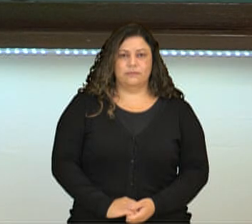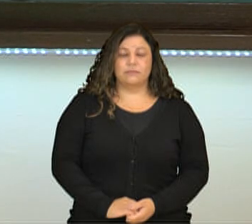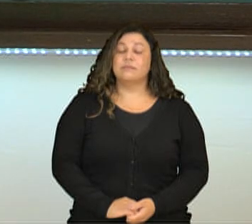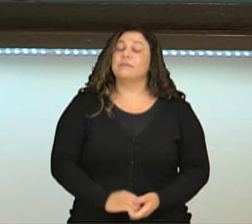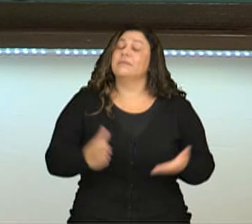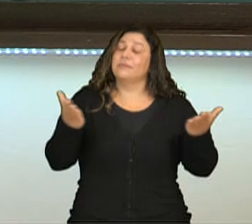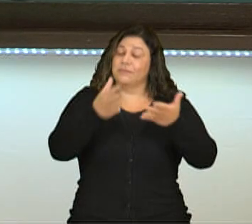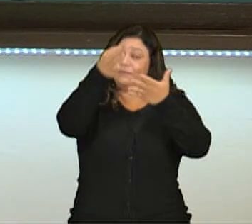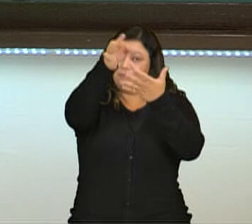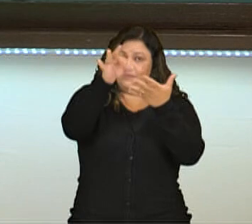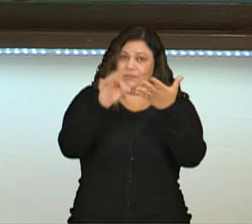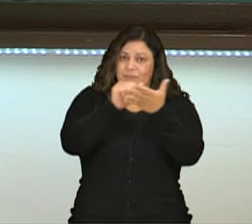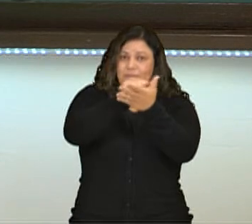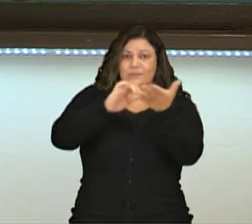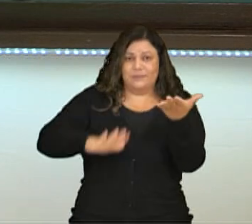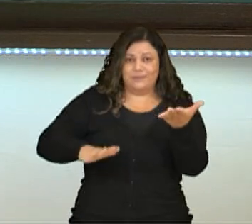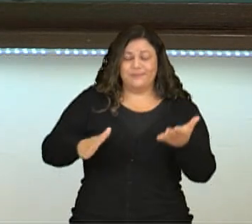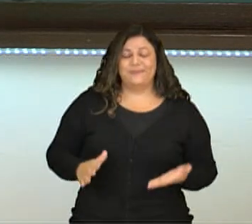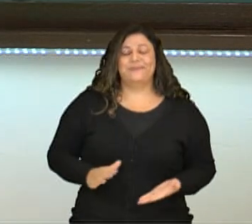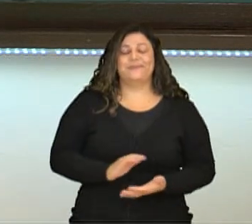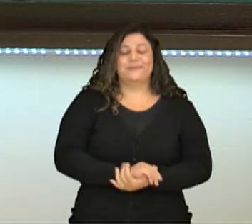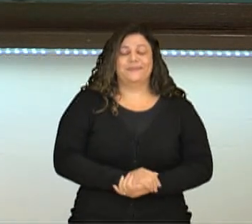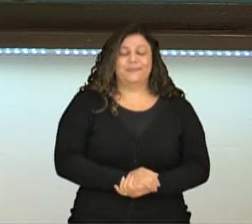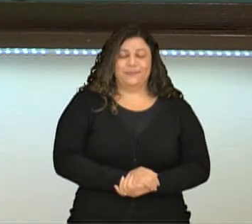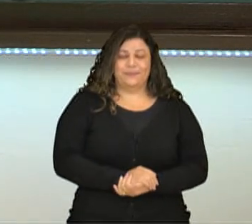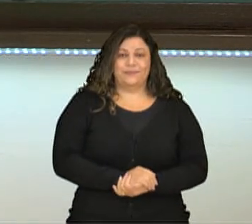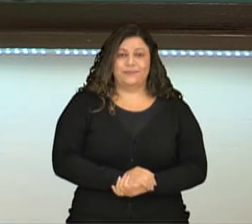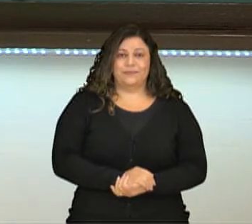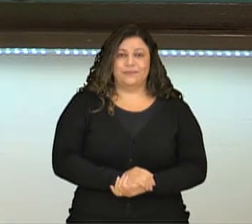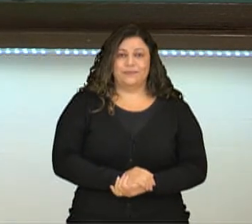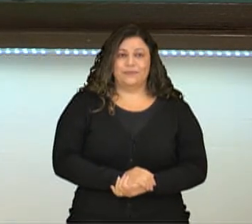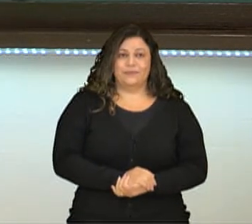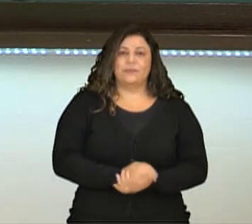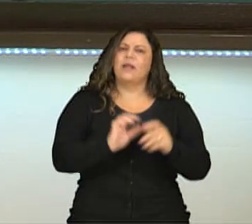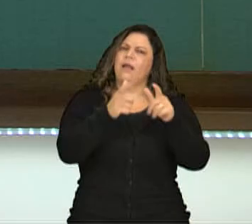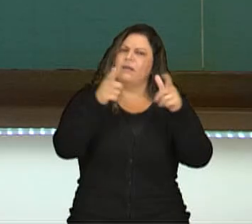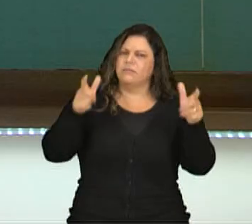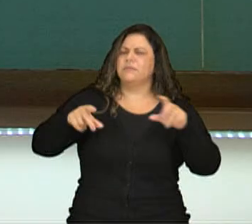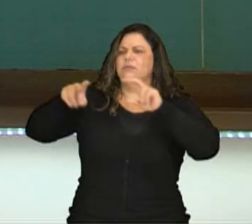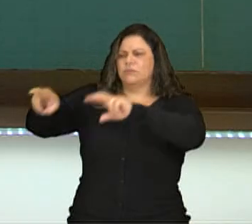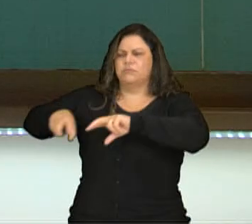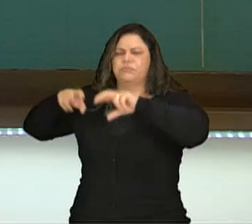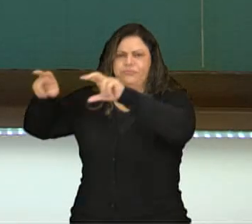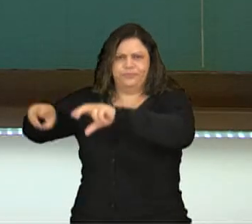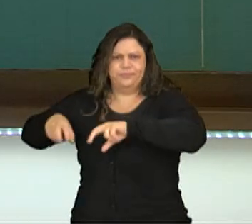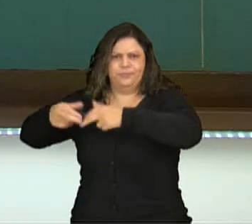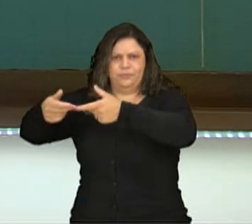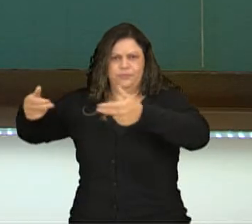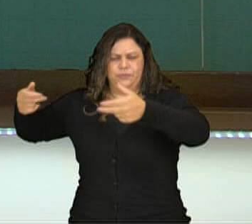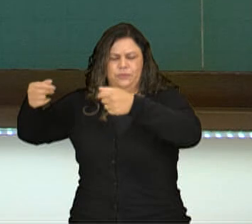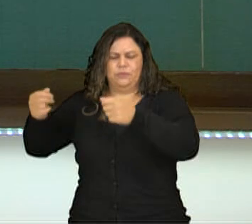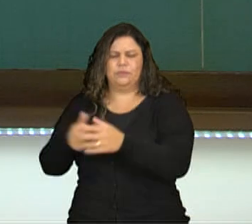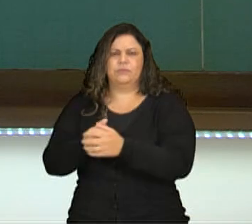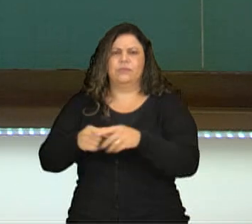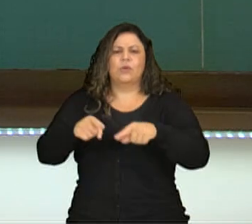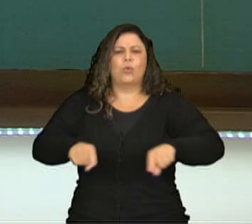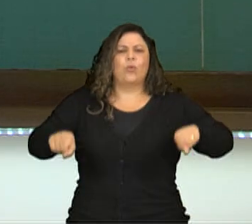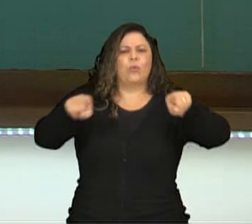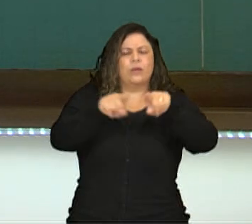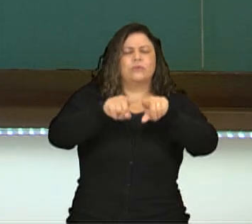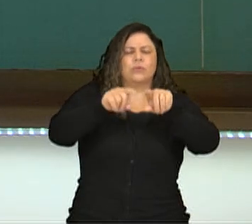Vamos fazer a correção da nossa atividade? Com o aumento da produção agrícola, houve a retomada do comércio e o surgimento